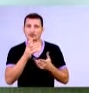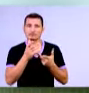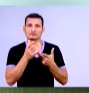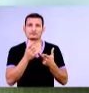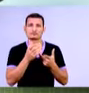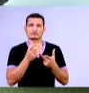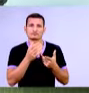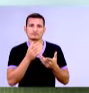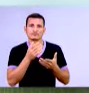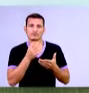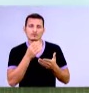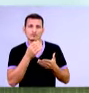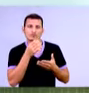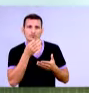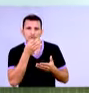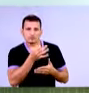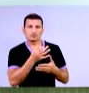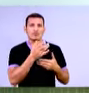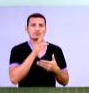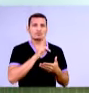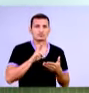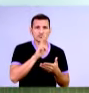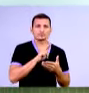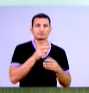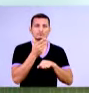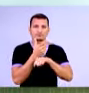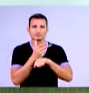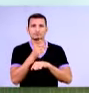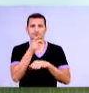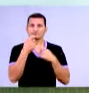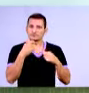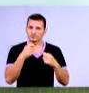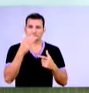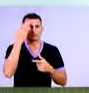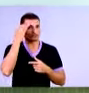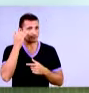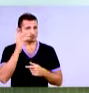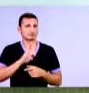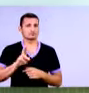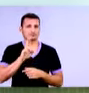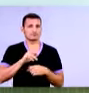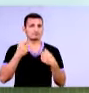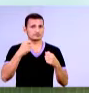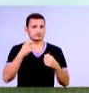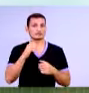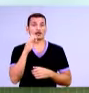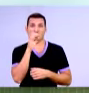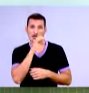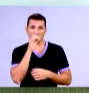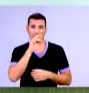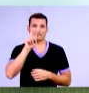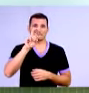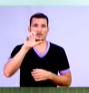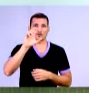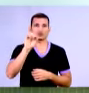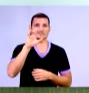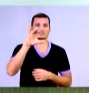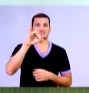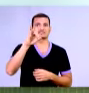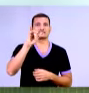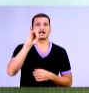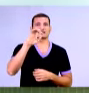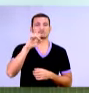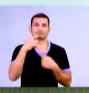propor, sugerir o uso da multimídia. Você tem que considerar isso. O usuário precisa de velocidade. O usuário precisa